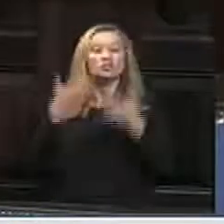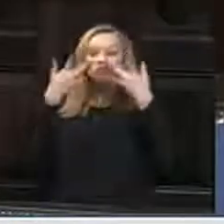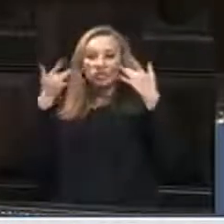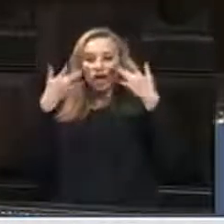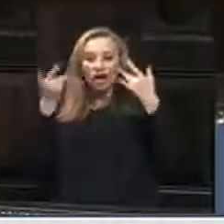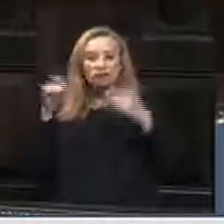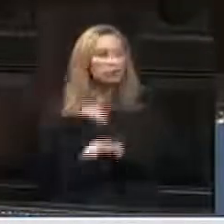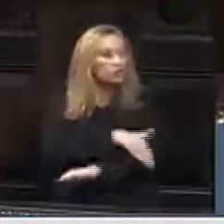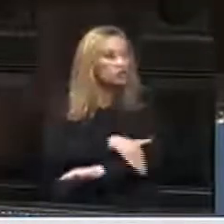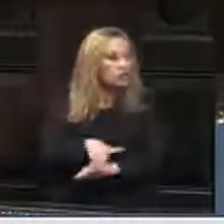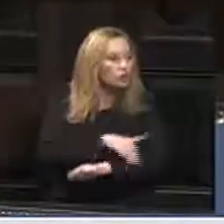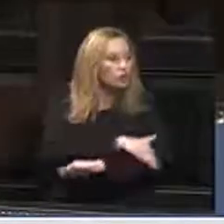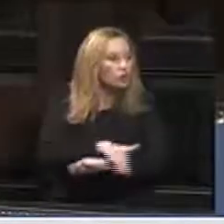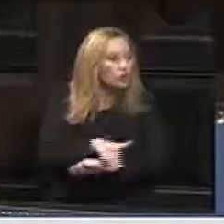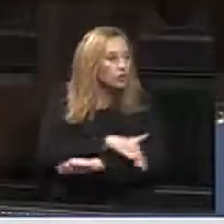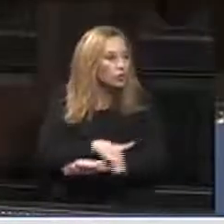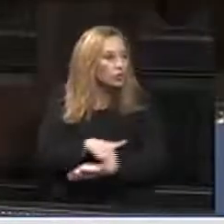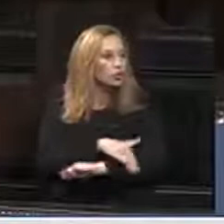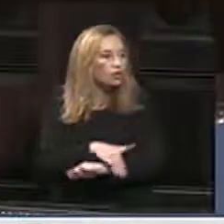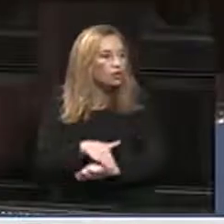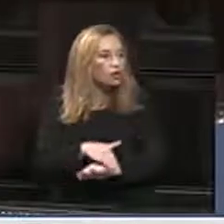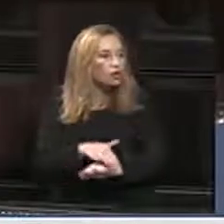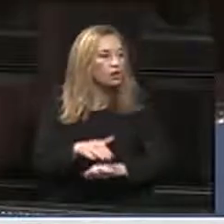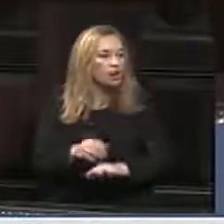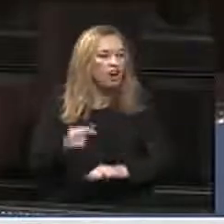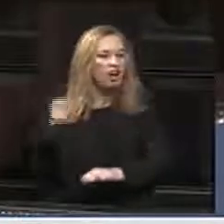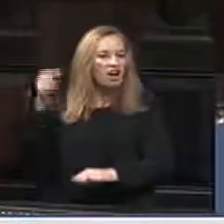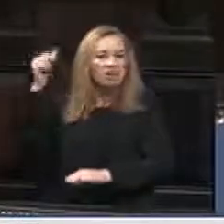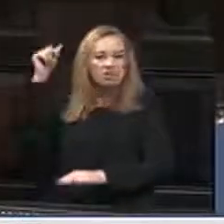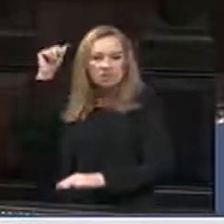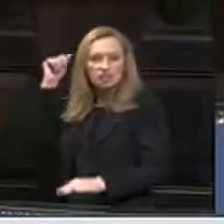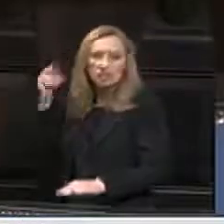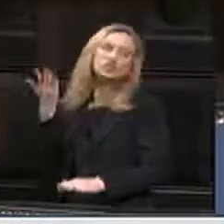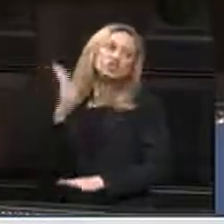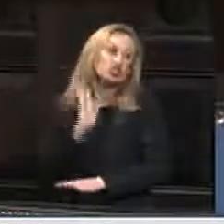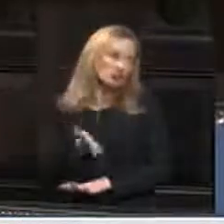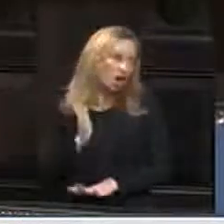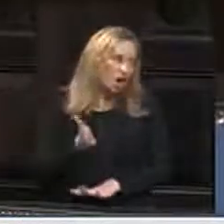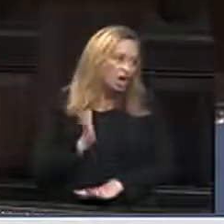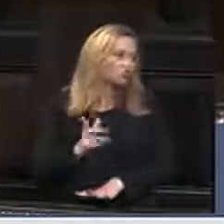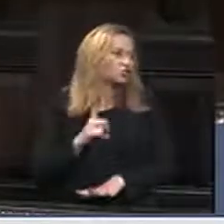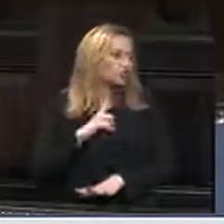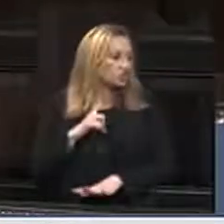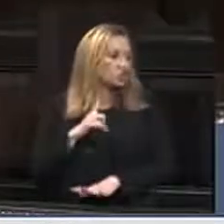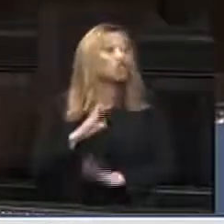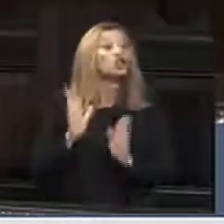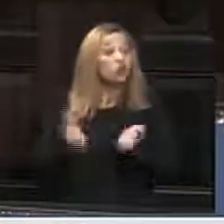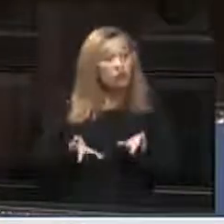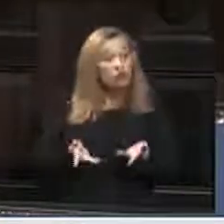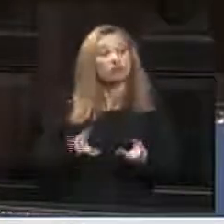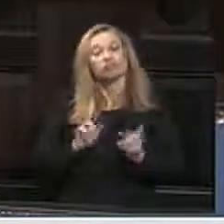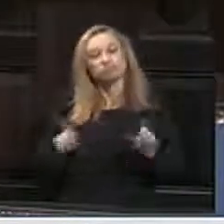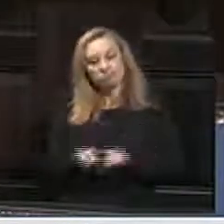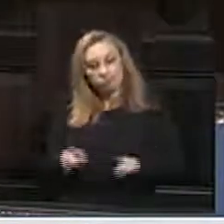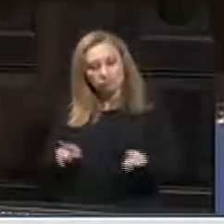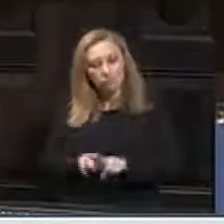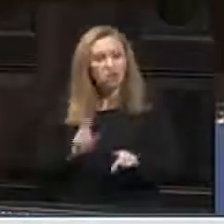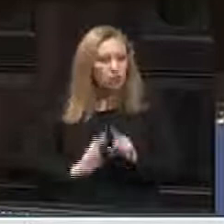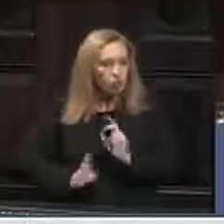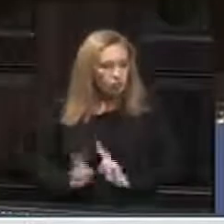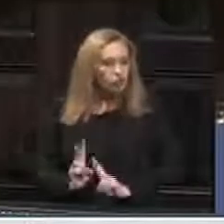teatro de rua desde que mundo é mundo, quer dizer, e hoje o teatro de rua ainda continua existindo. E